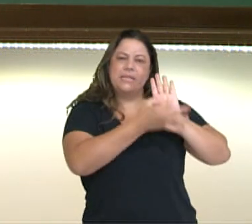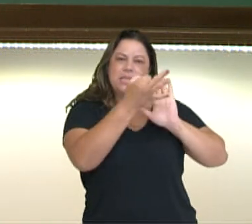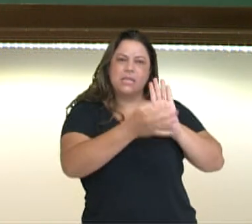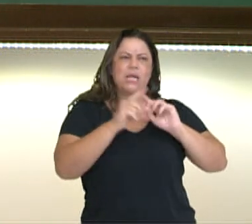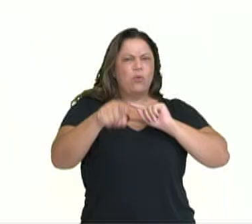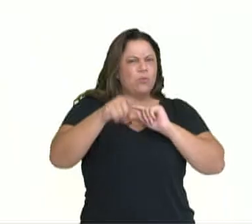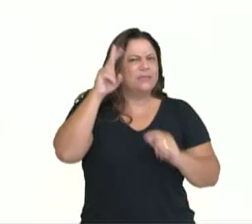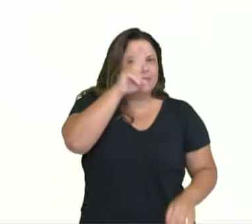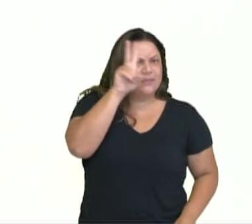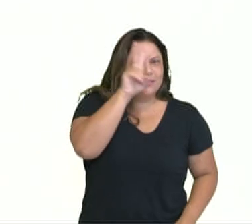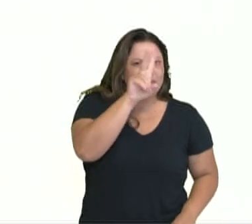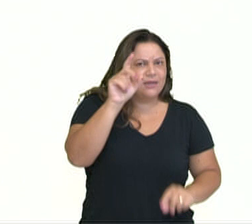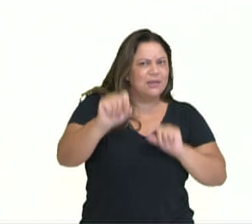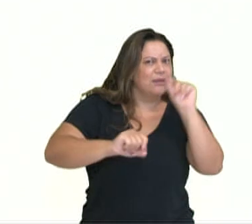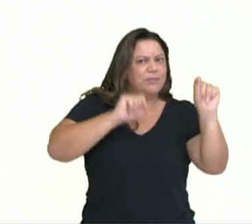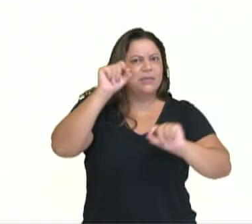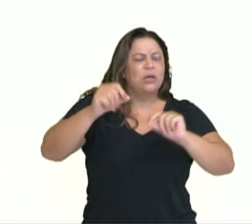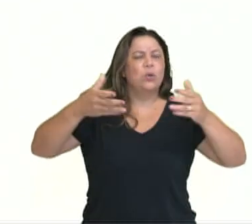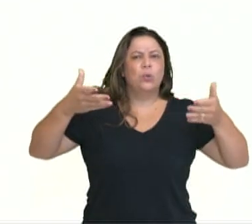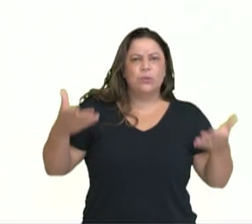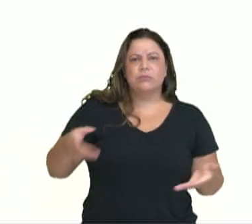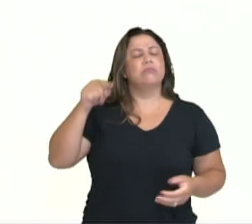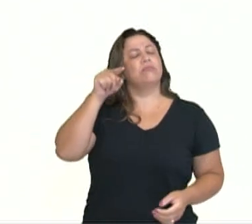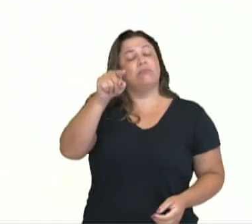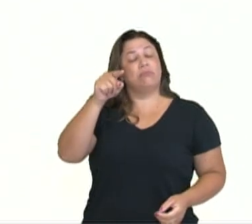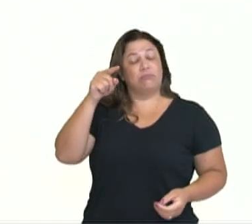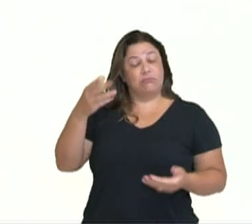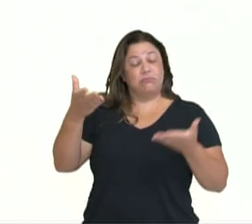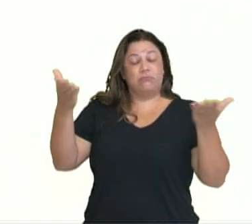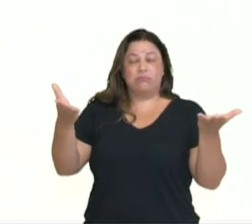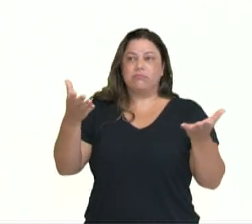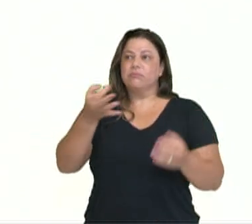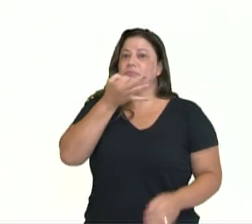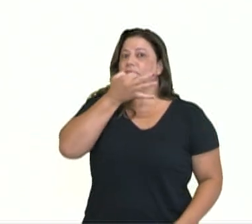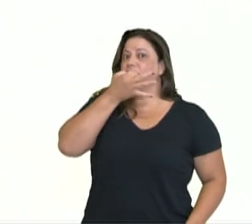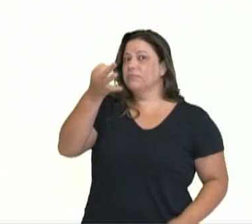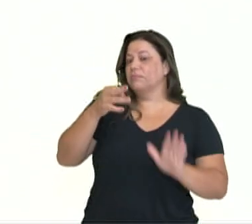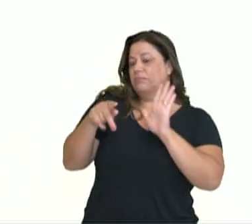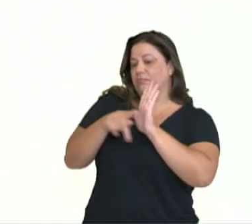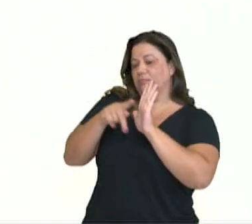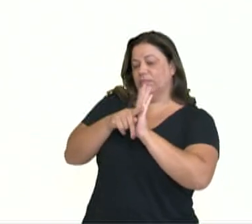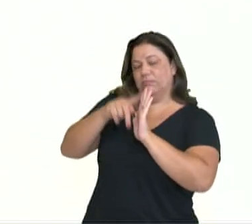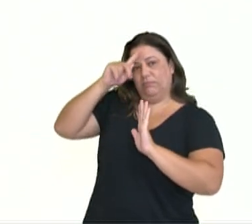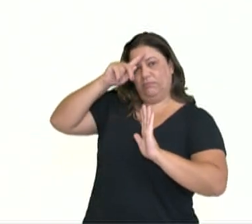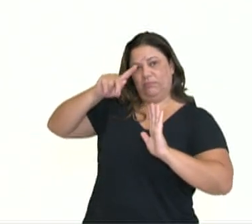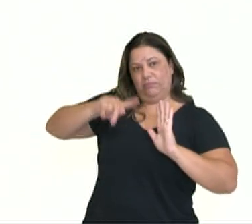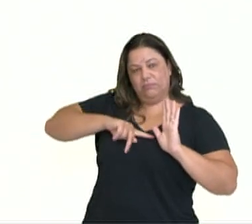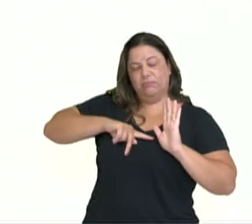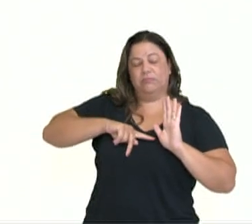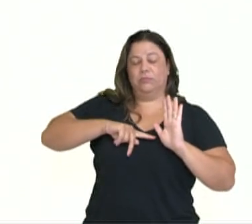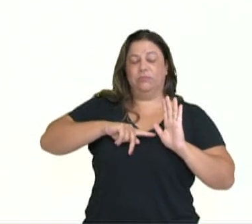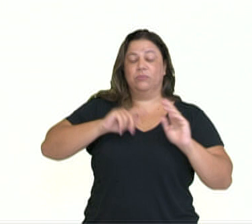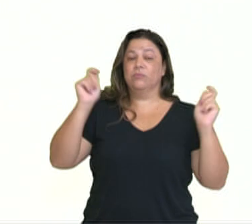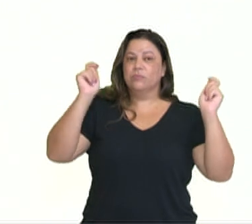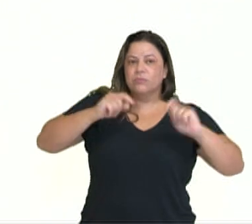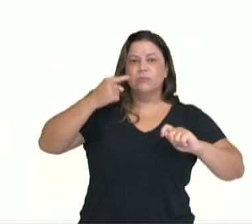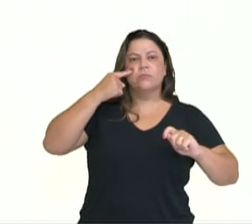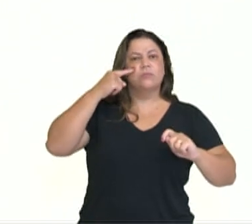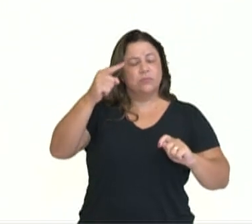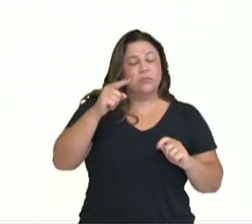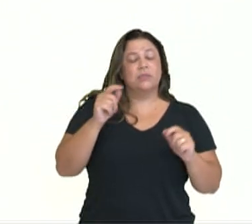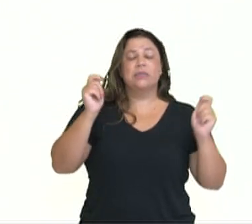Artigo de opinião é aquele em que você coloca a tua opinião fundamentada em argumentos sobre uma